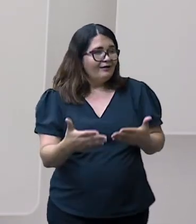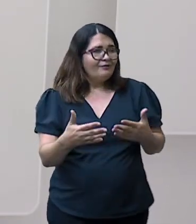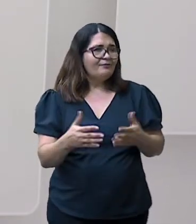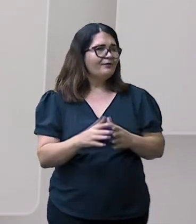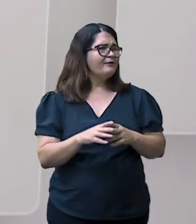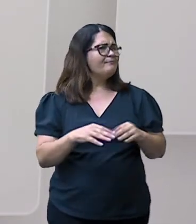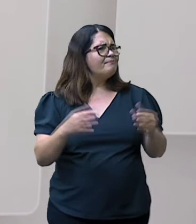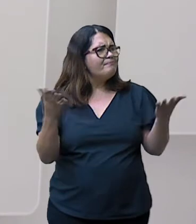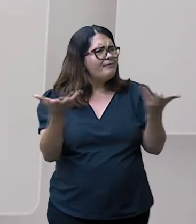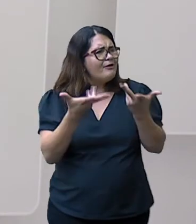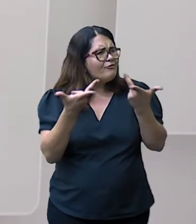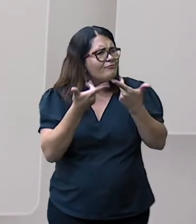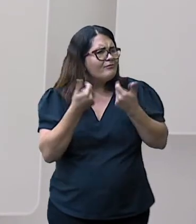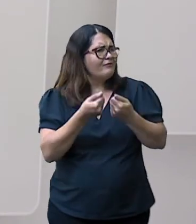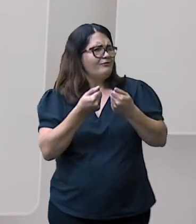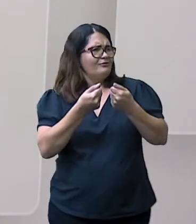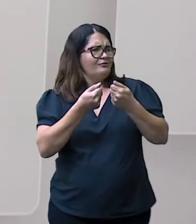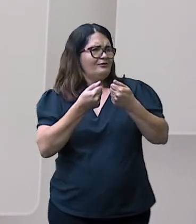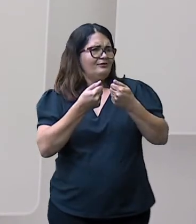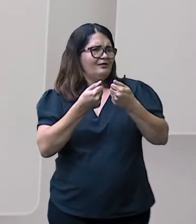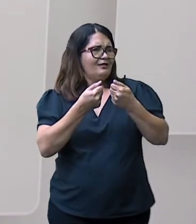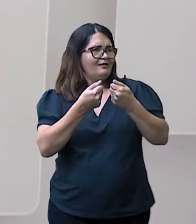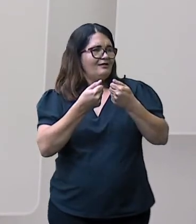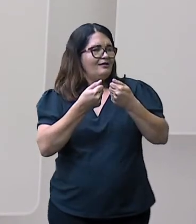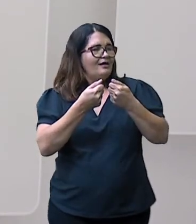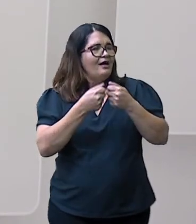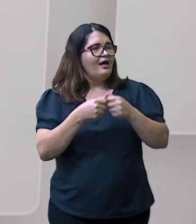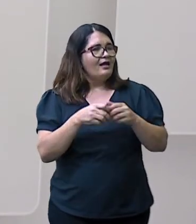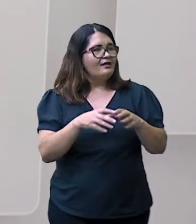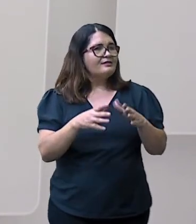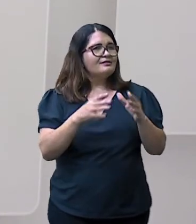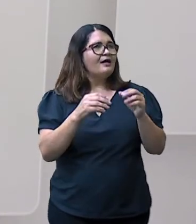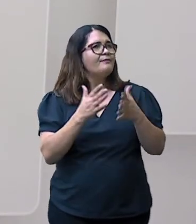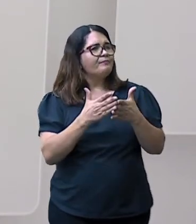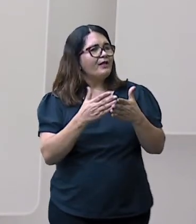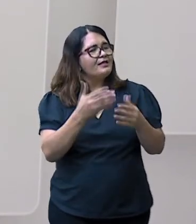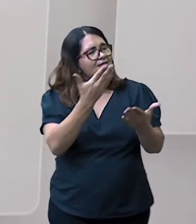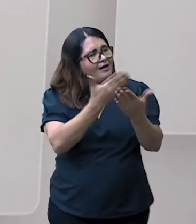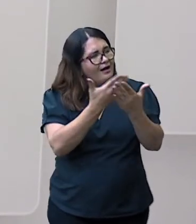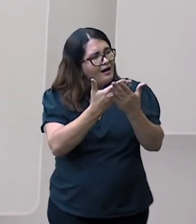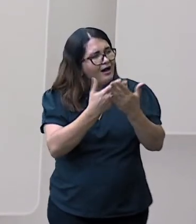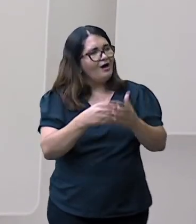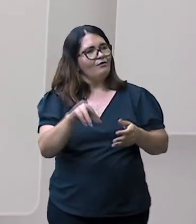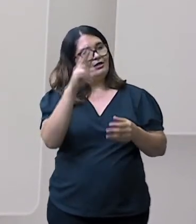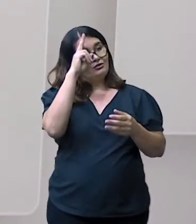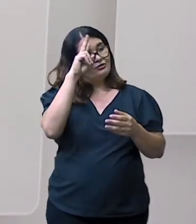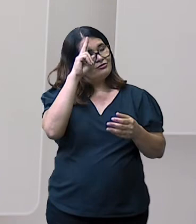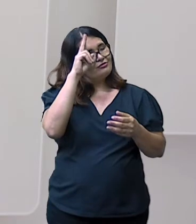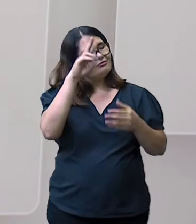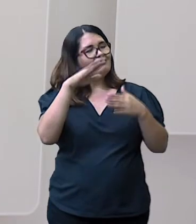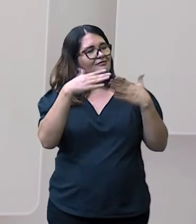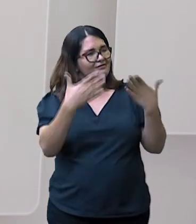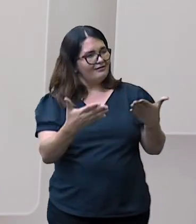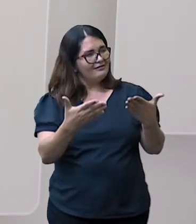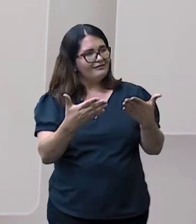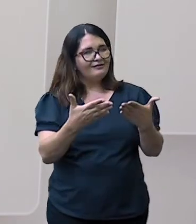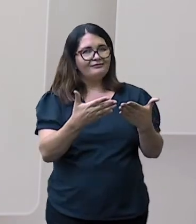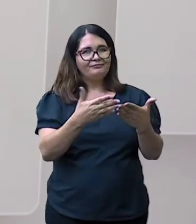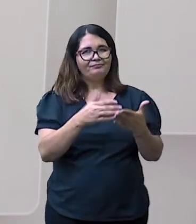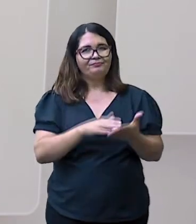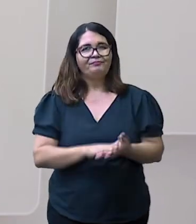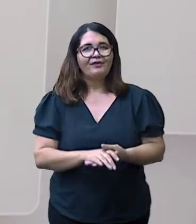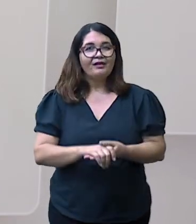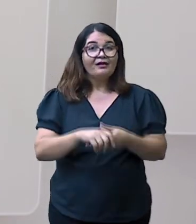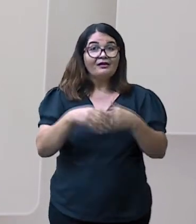sobre as obras de Clóris Lage, nós descobrimos também que ela é uma historiadora. E eu vou pegar aquilo que o marido dela falou. Se não